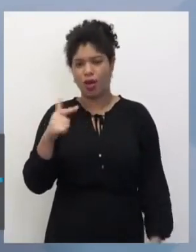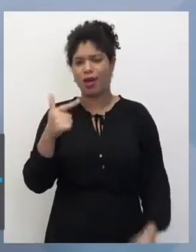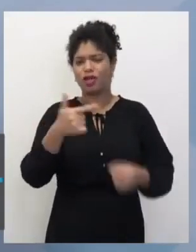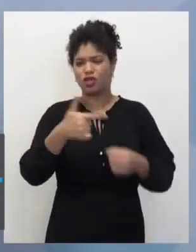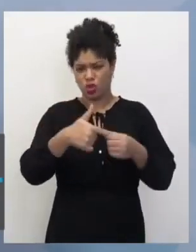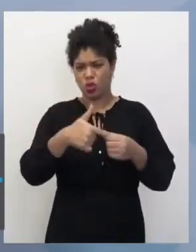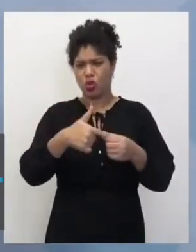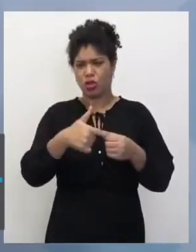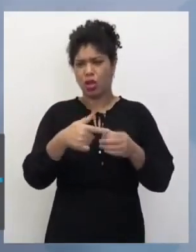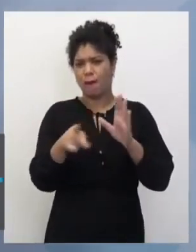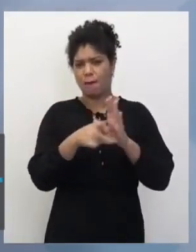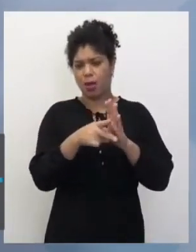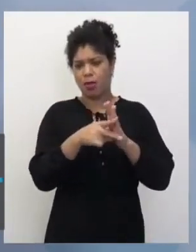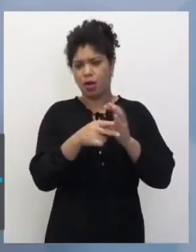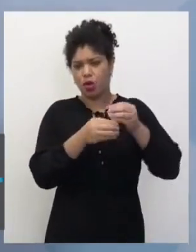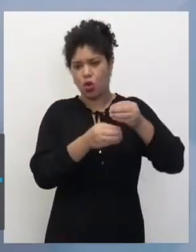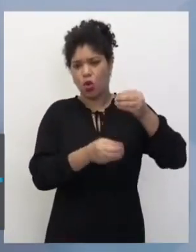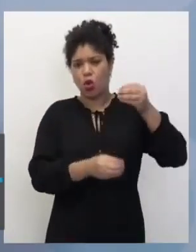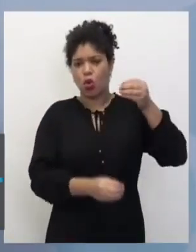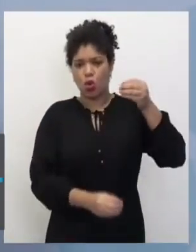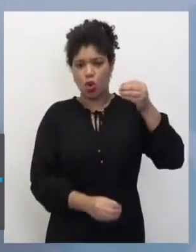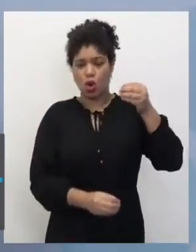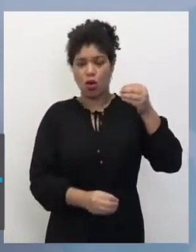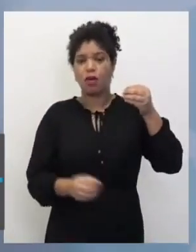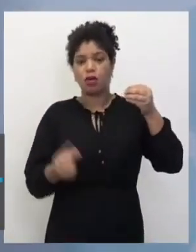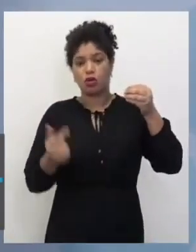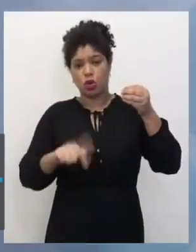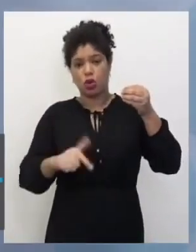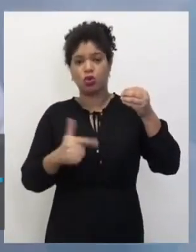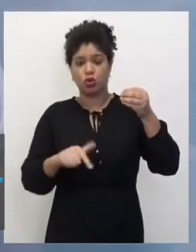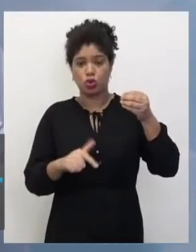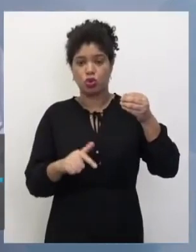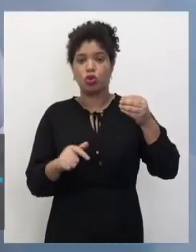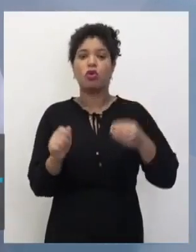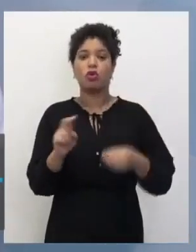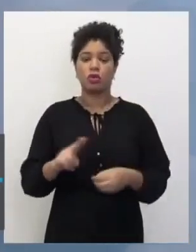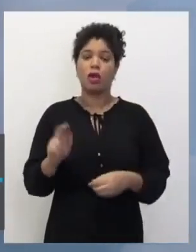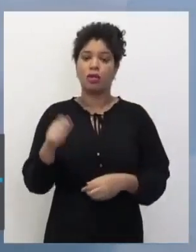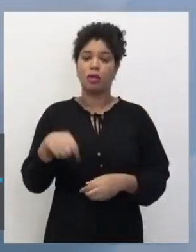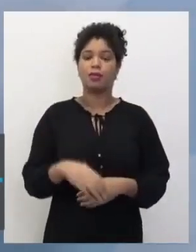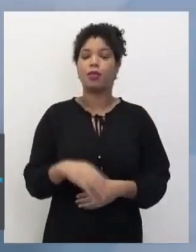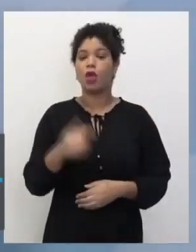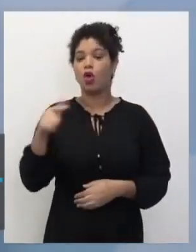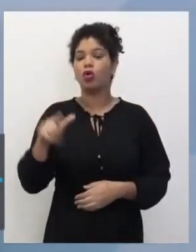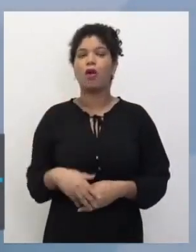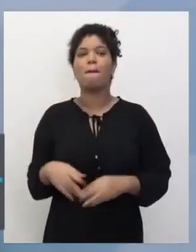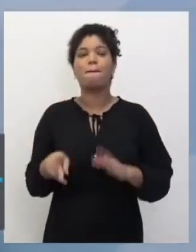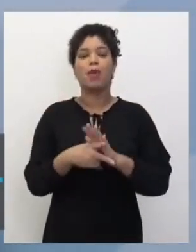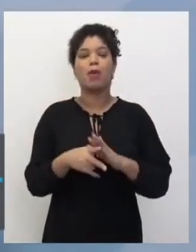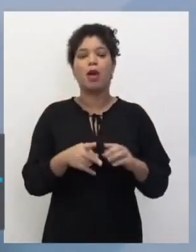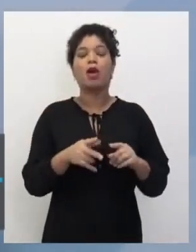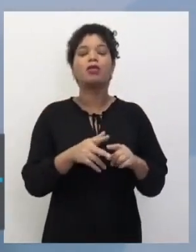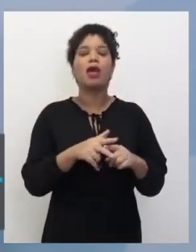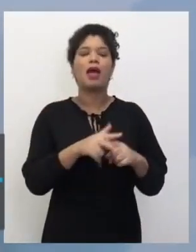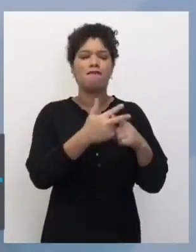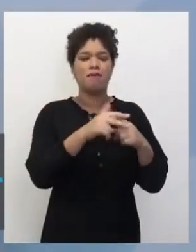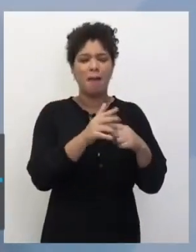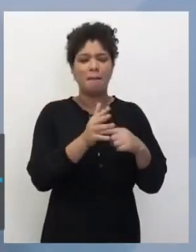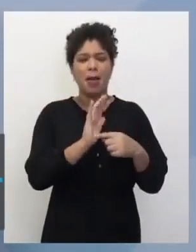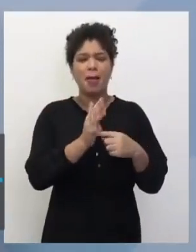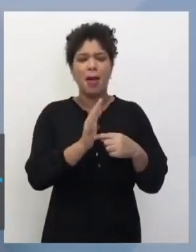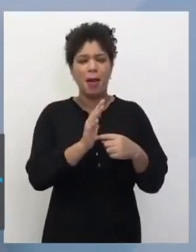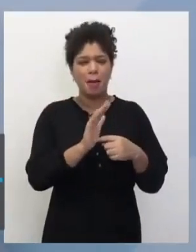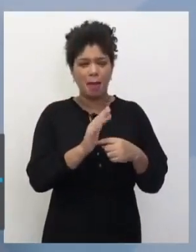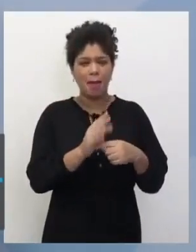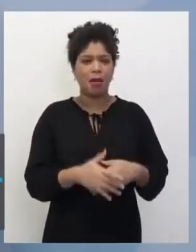renovável, enquanto que aquilo que sai do petróleo não é renovável. Isso é uma coisa. A outra é a mecanização da agricultura, que seria